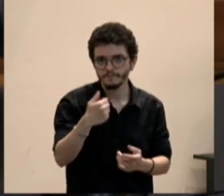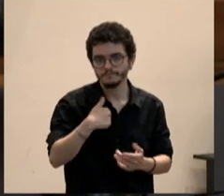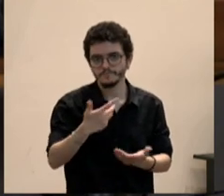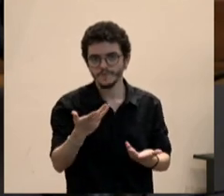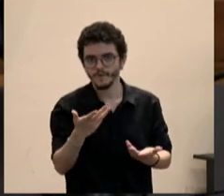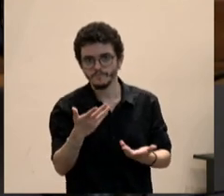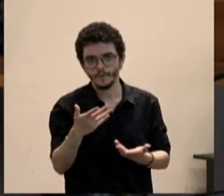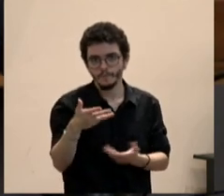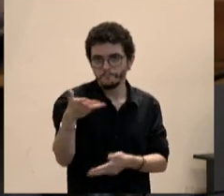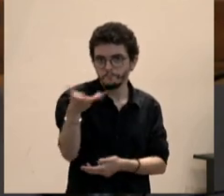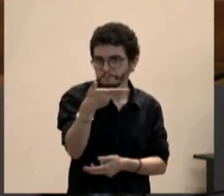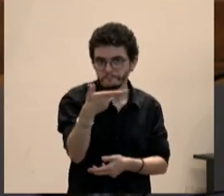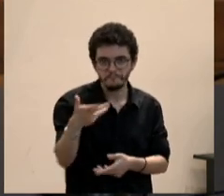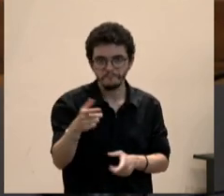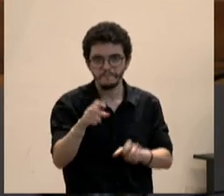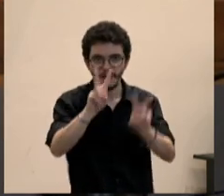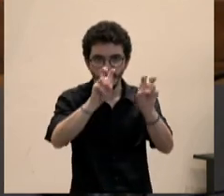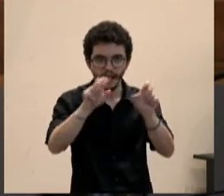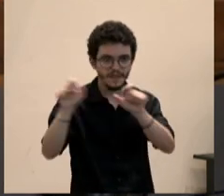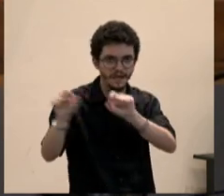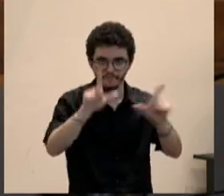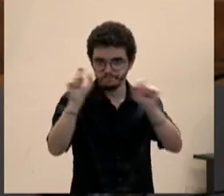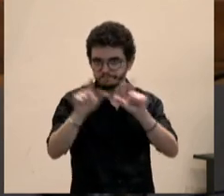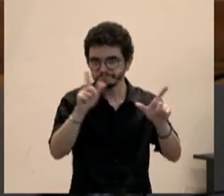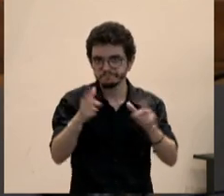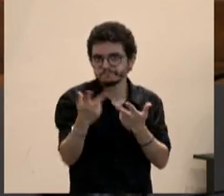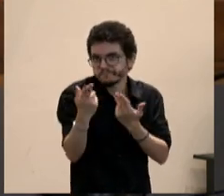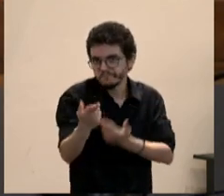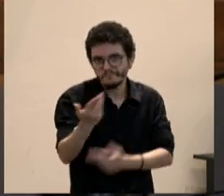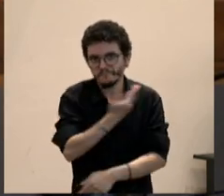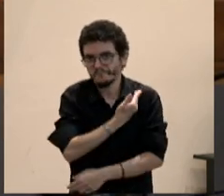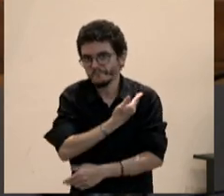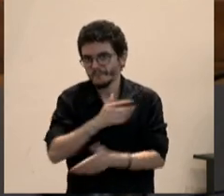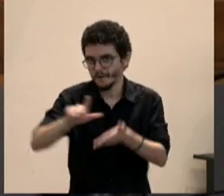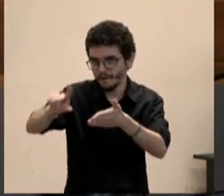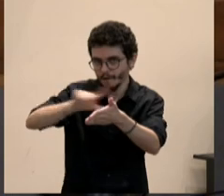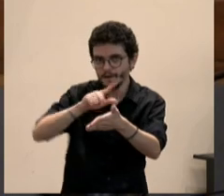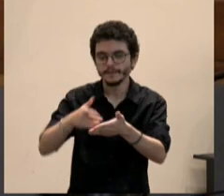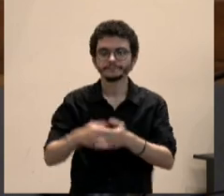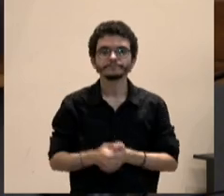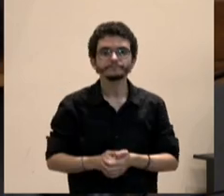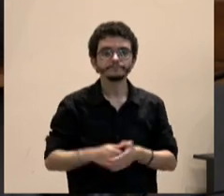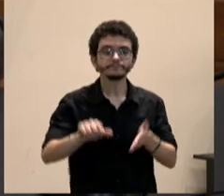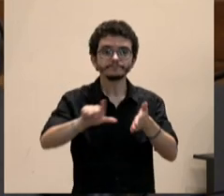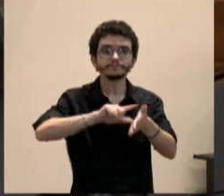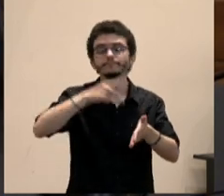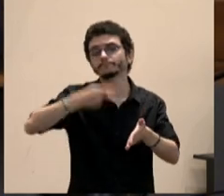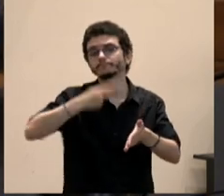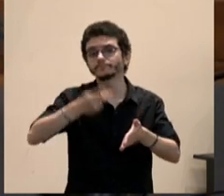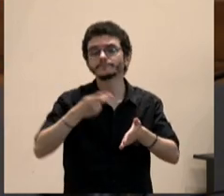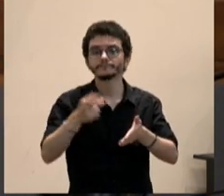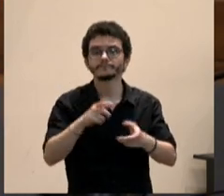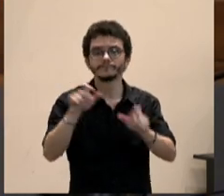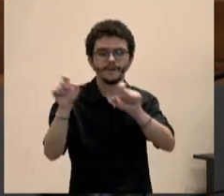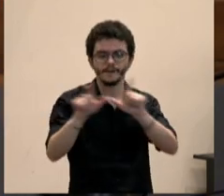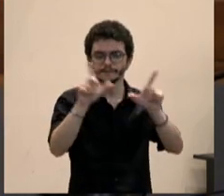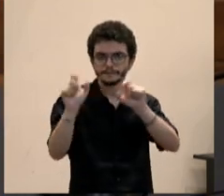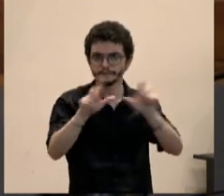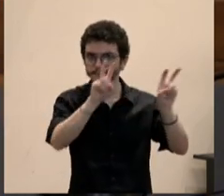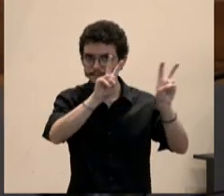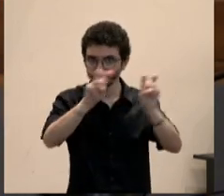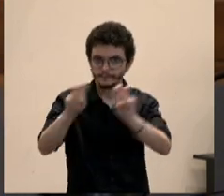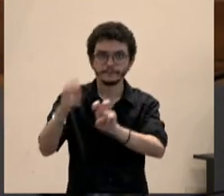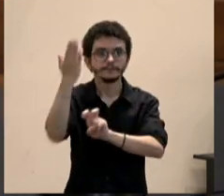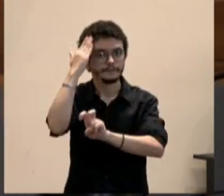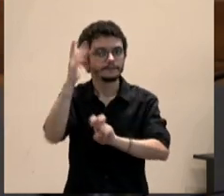passar pelos temas como meus colegas aqui fizeram. E antes de eu dizer que eu vou passar pelos temas, eu sei que tem muita